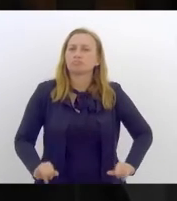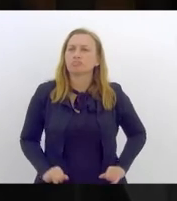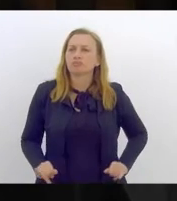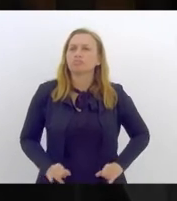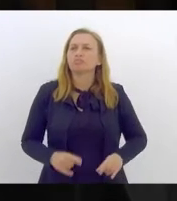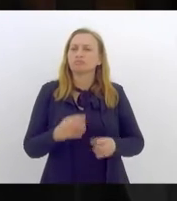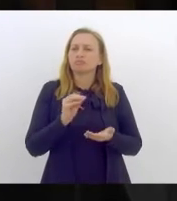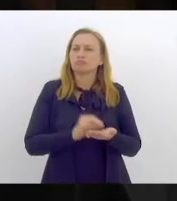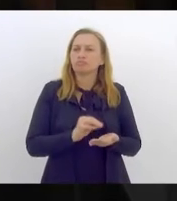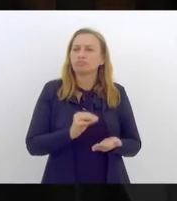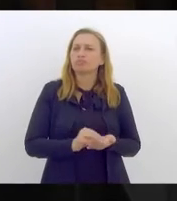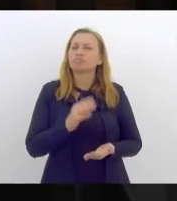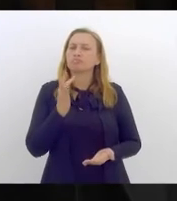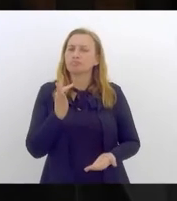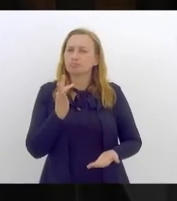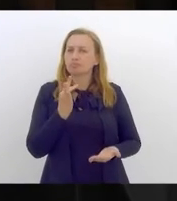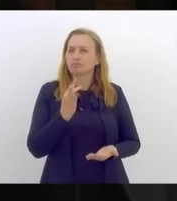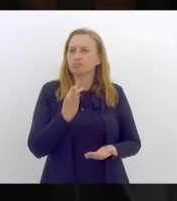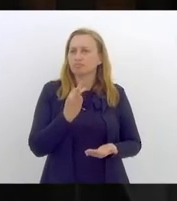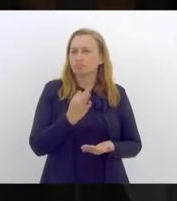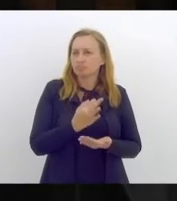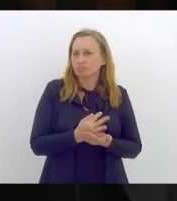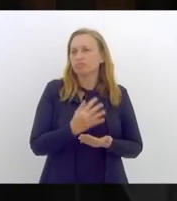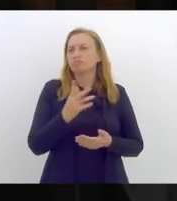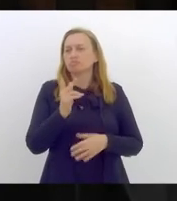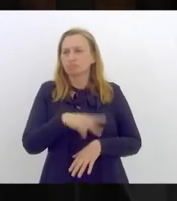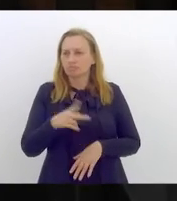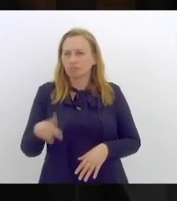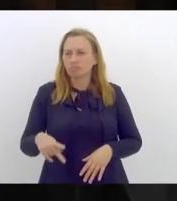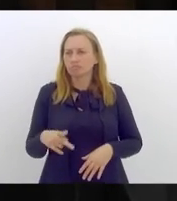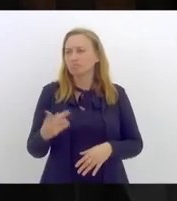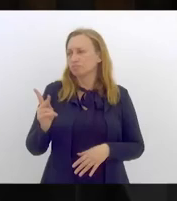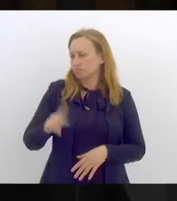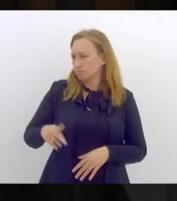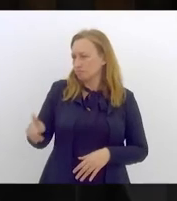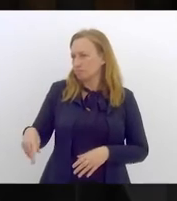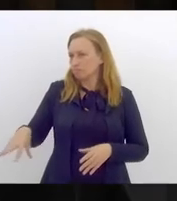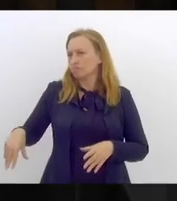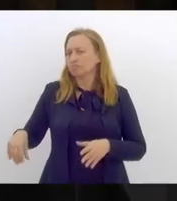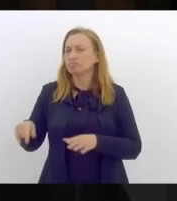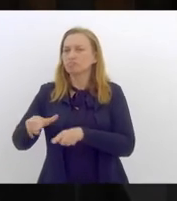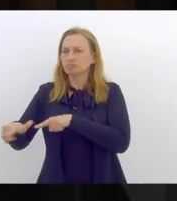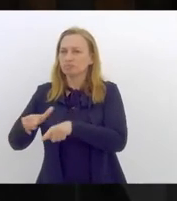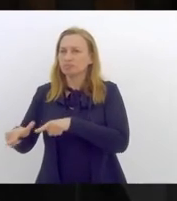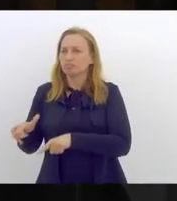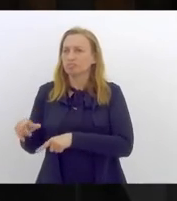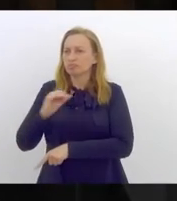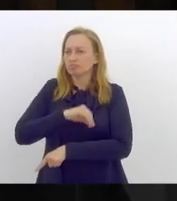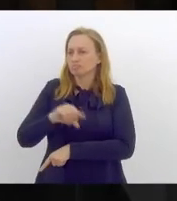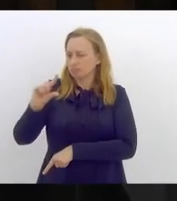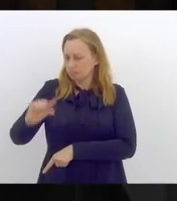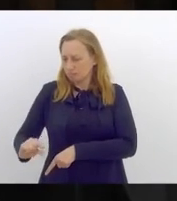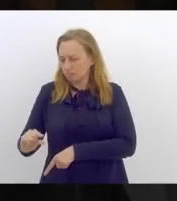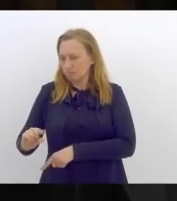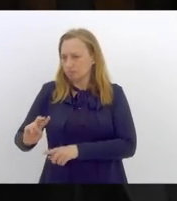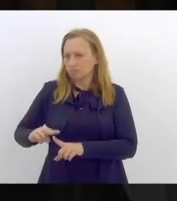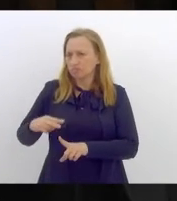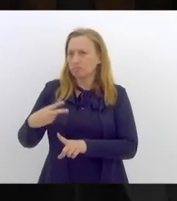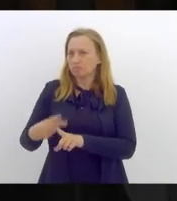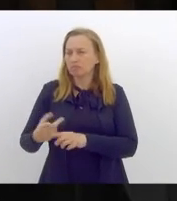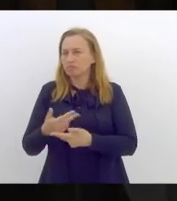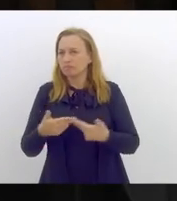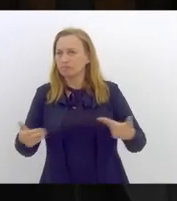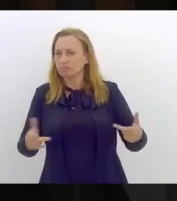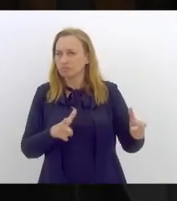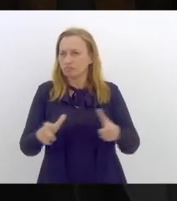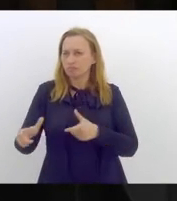porque falta professor e o professor que está em sala de aula está mal remunerado, está super explorado, está tendo que se desdobrar entre diversas redes,